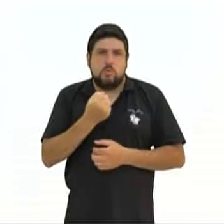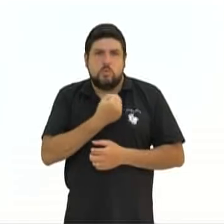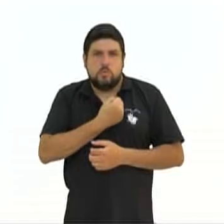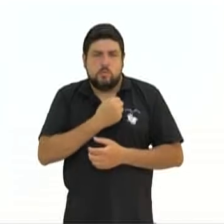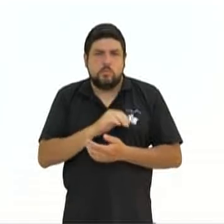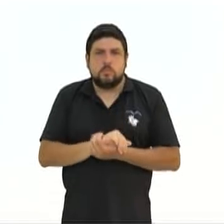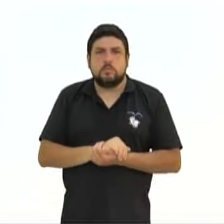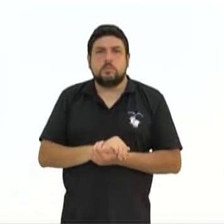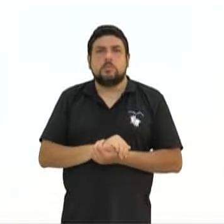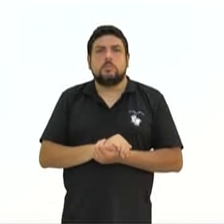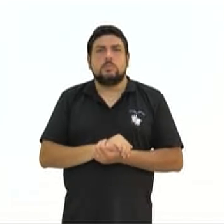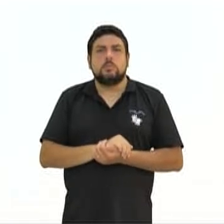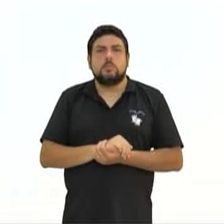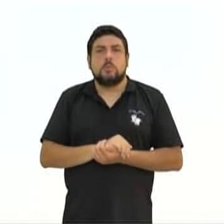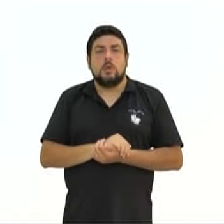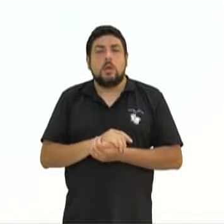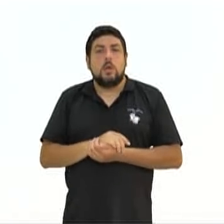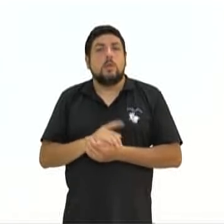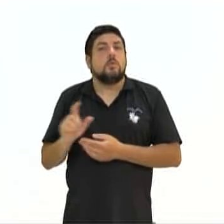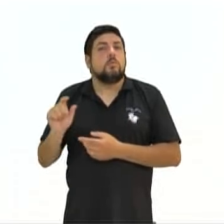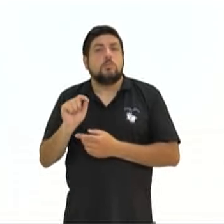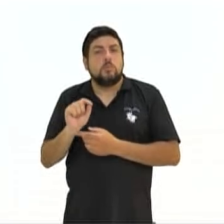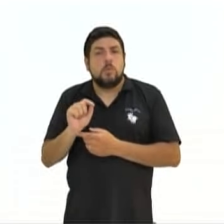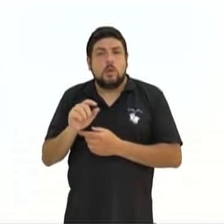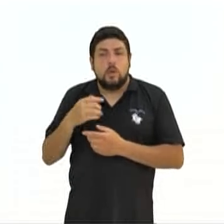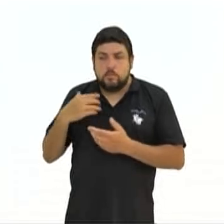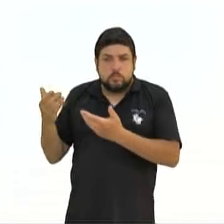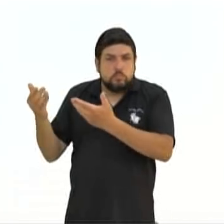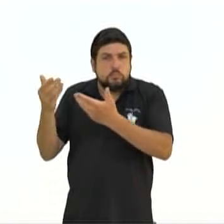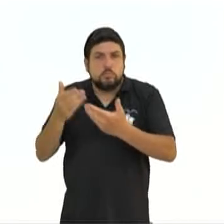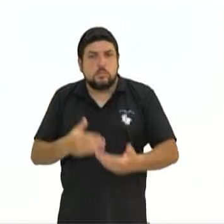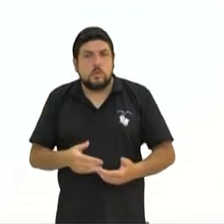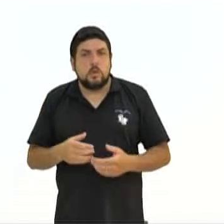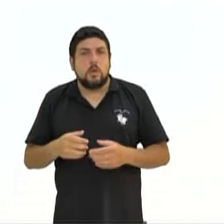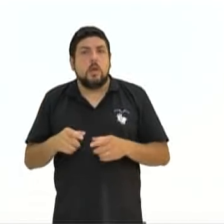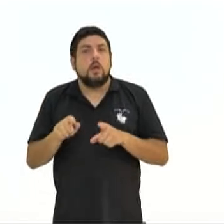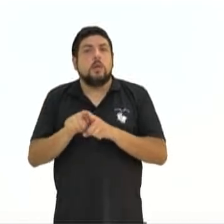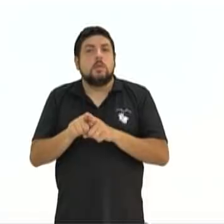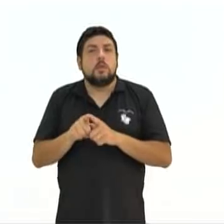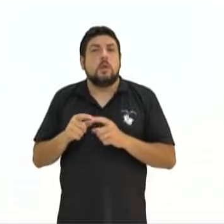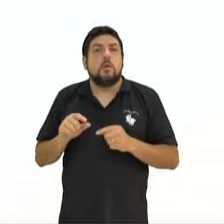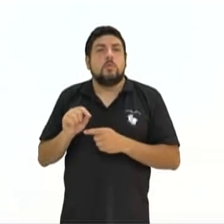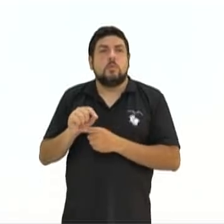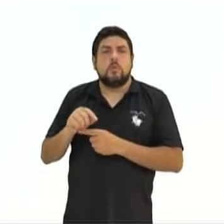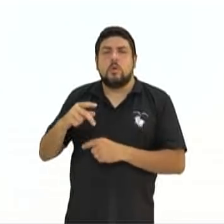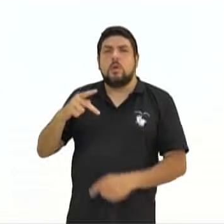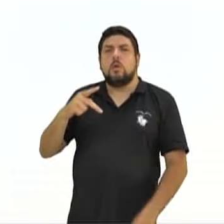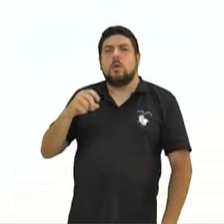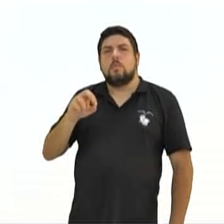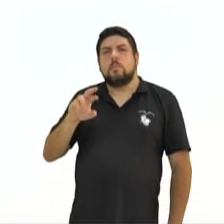arábicos. Tudo isso aí vai vir com eles, junto com outras tecnologias, como os portulanos.